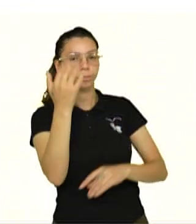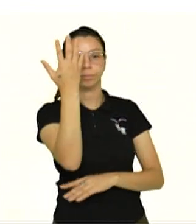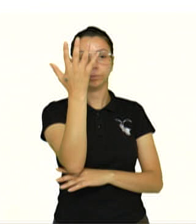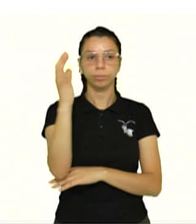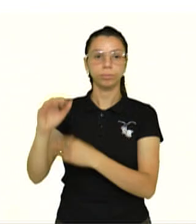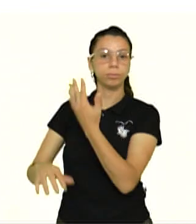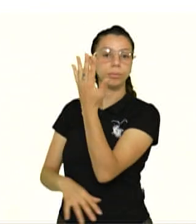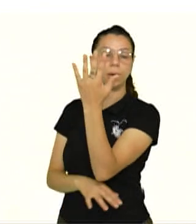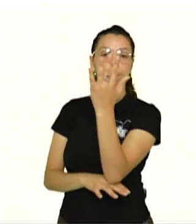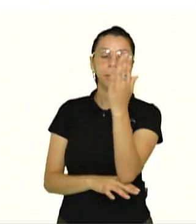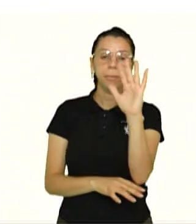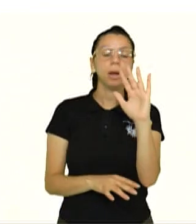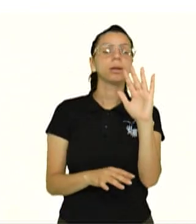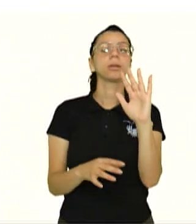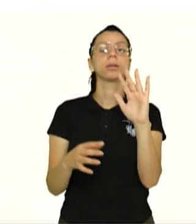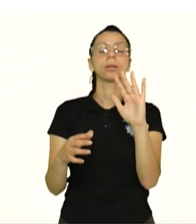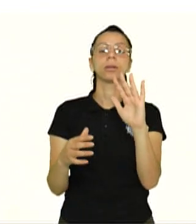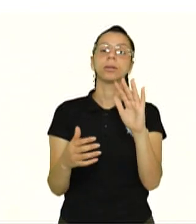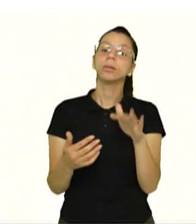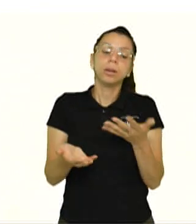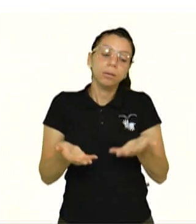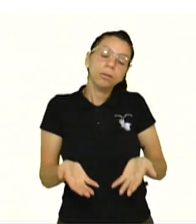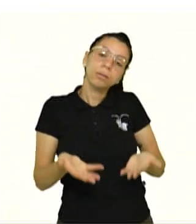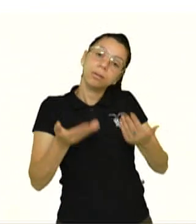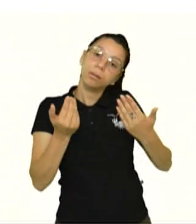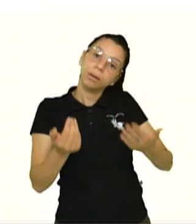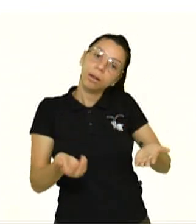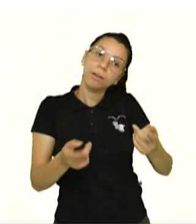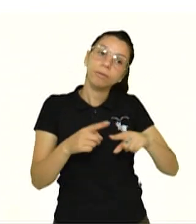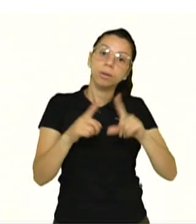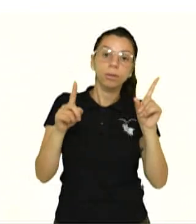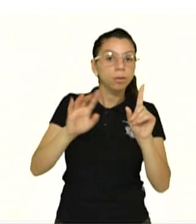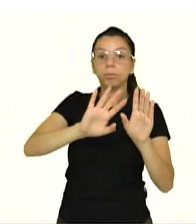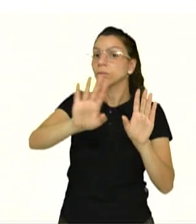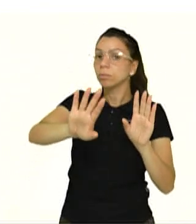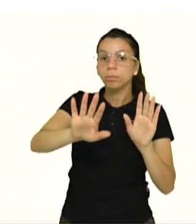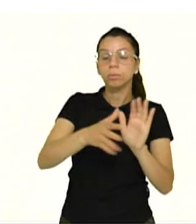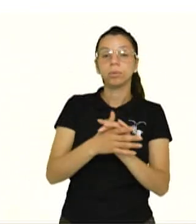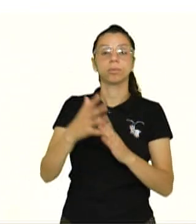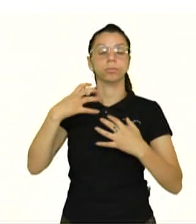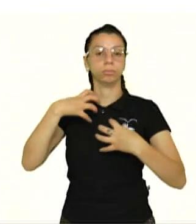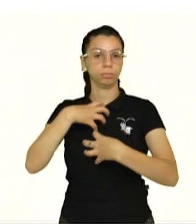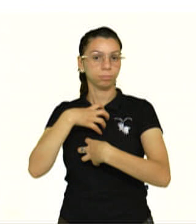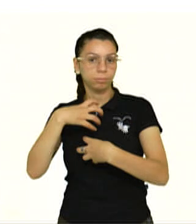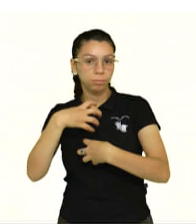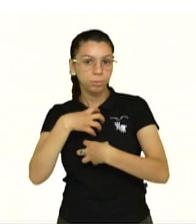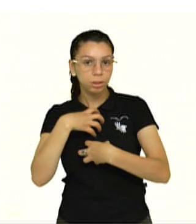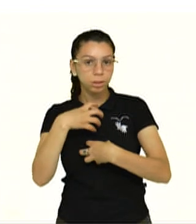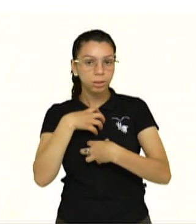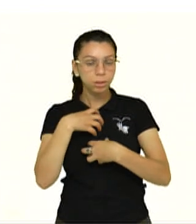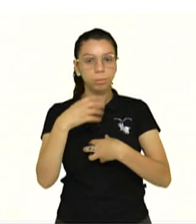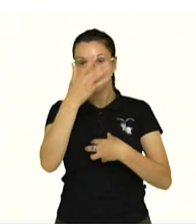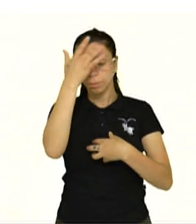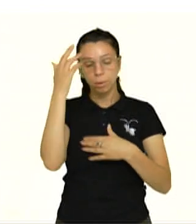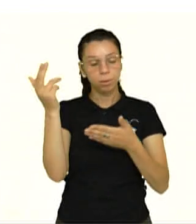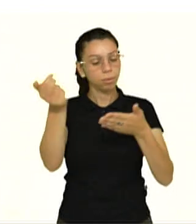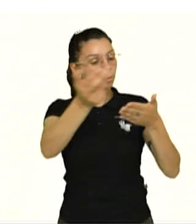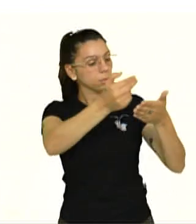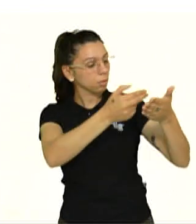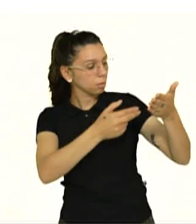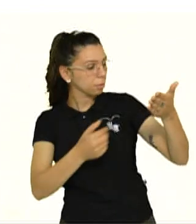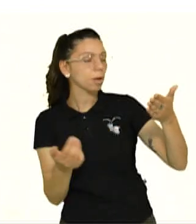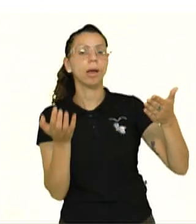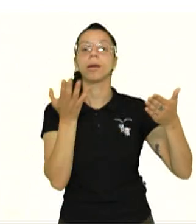que não retrata a natureza de uma maneira neutra. O sentimento do artista é passado para a composição das cores,